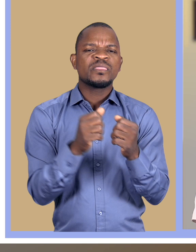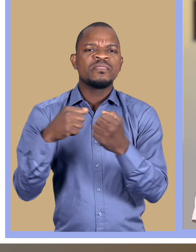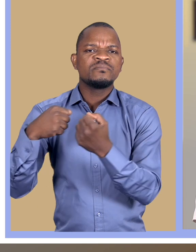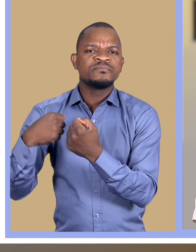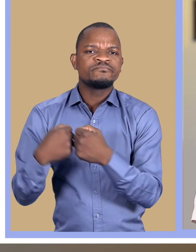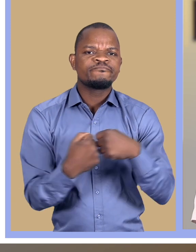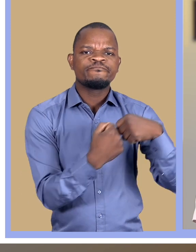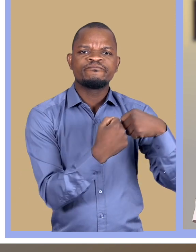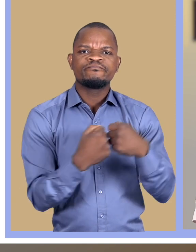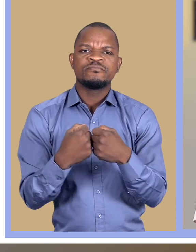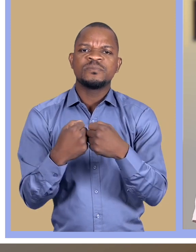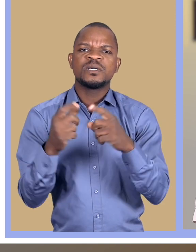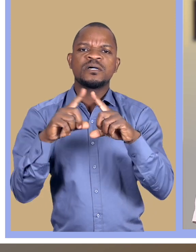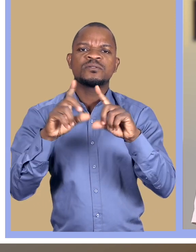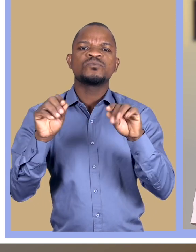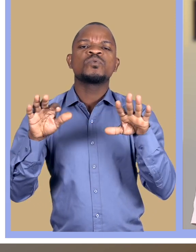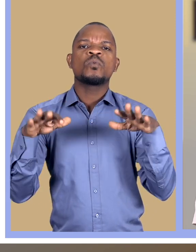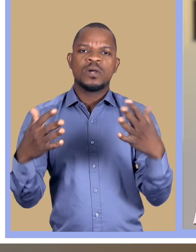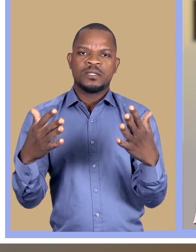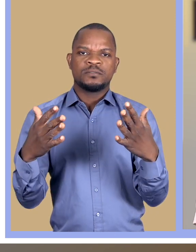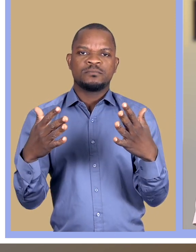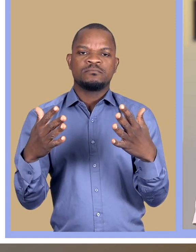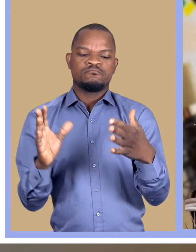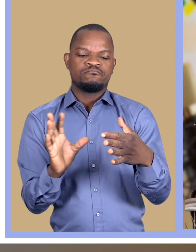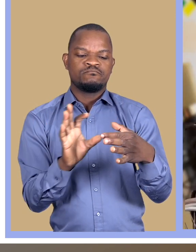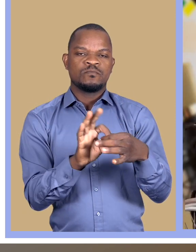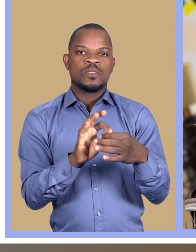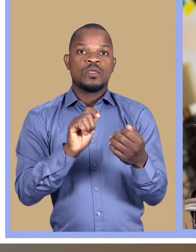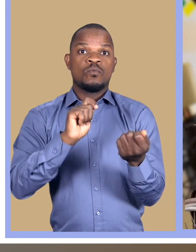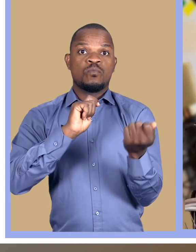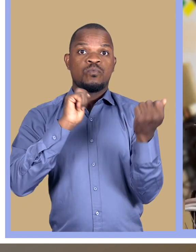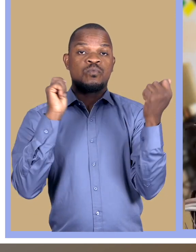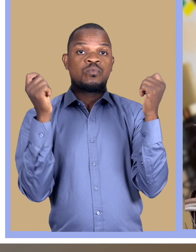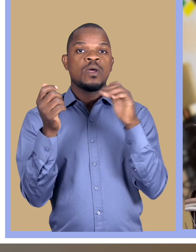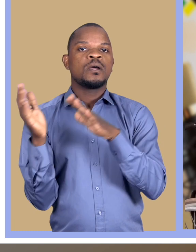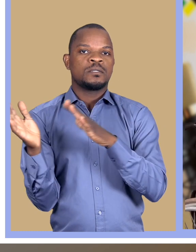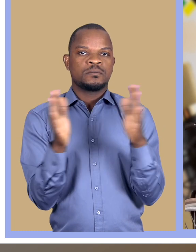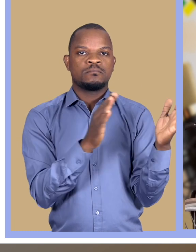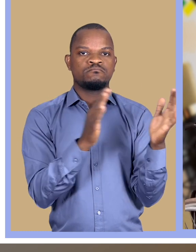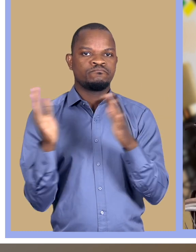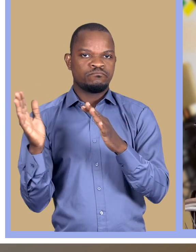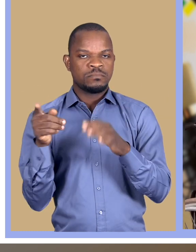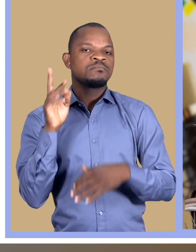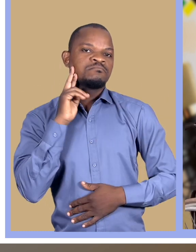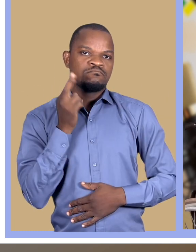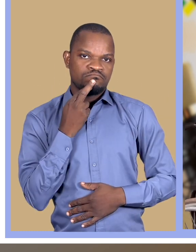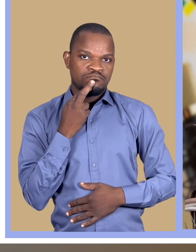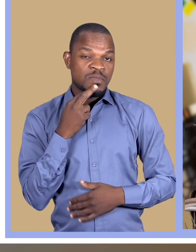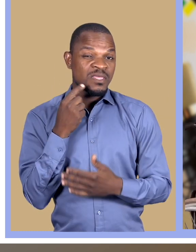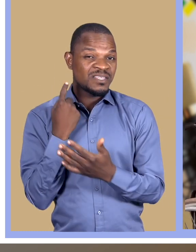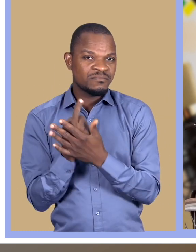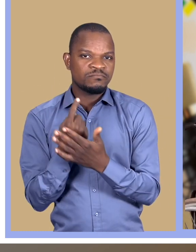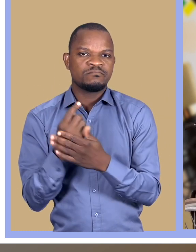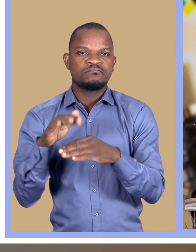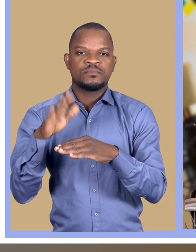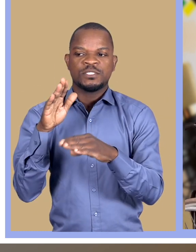desafios nessas mudanças climáticas? O principal, que é o pilar, é